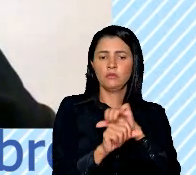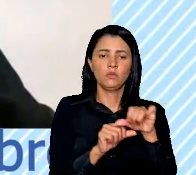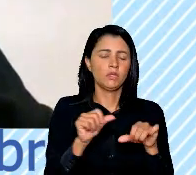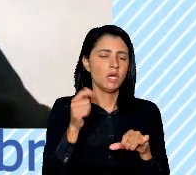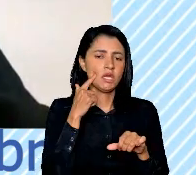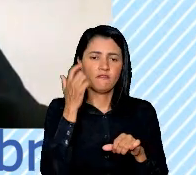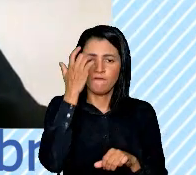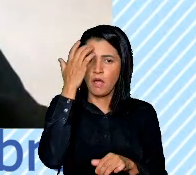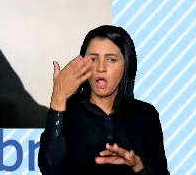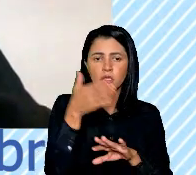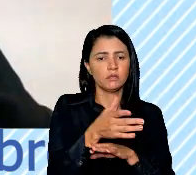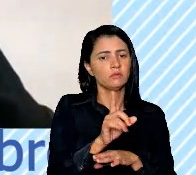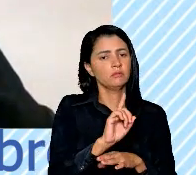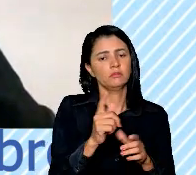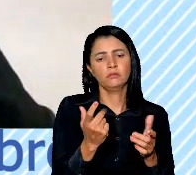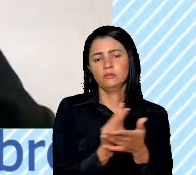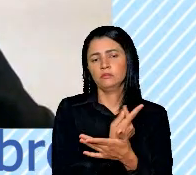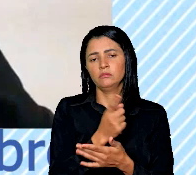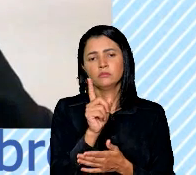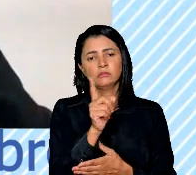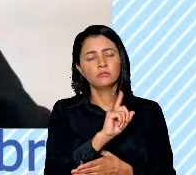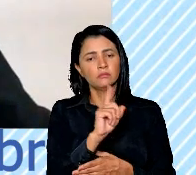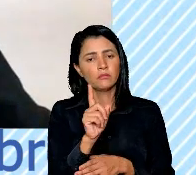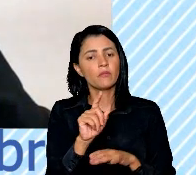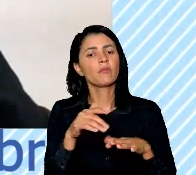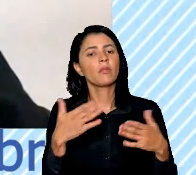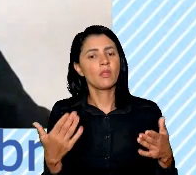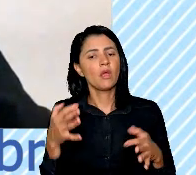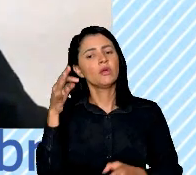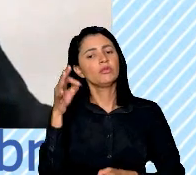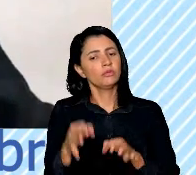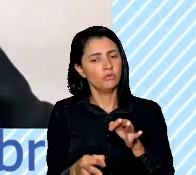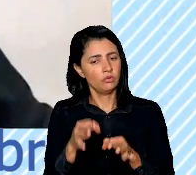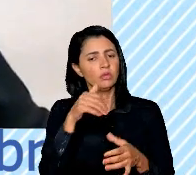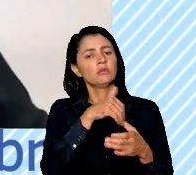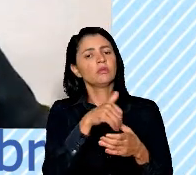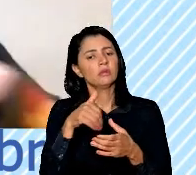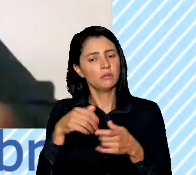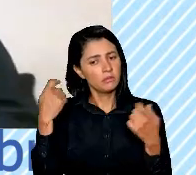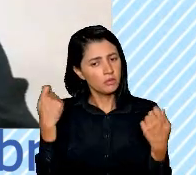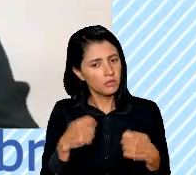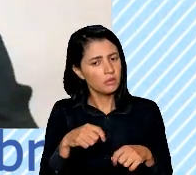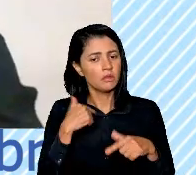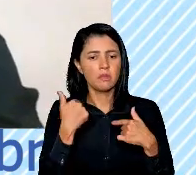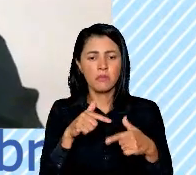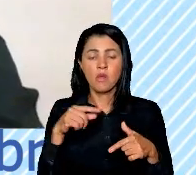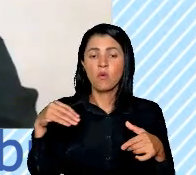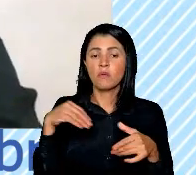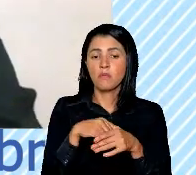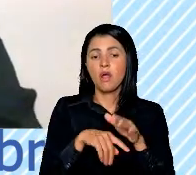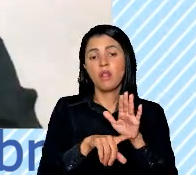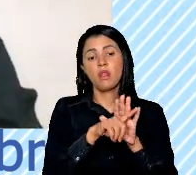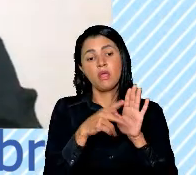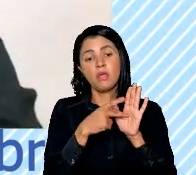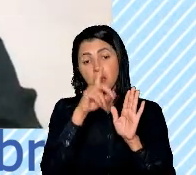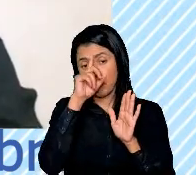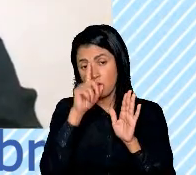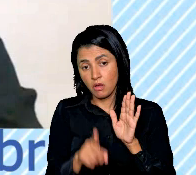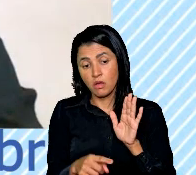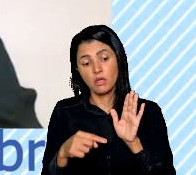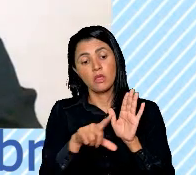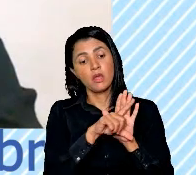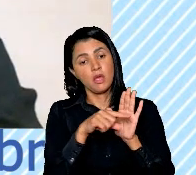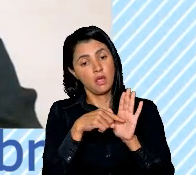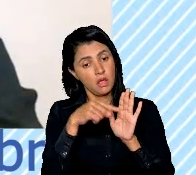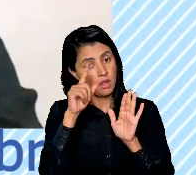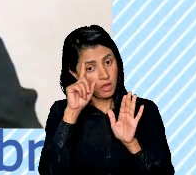tanta facilidade. Então, a Justiça Eleitoral ela tem que trabalhar dentro do que prevê a lei, né? Então, a previsão da lei é nesse sentido,